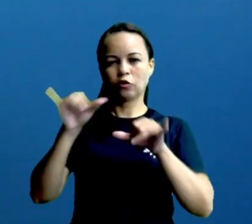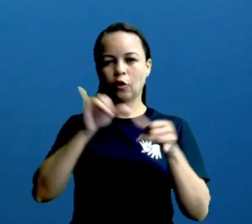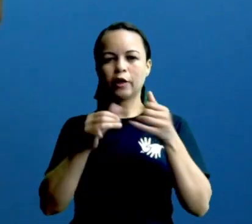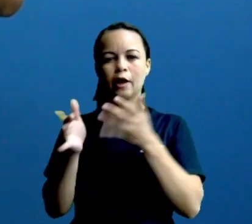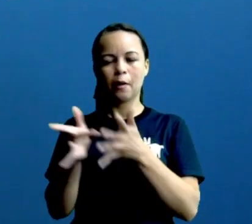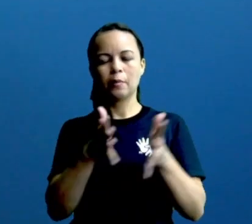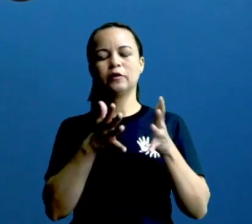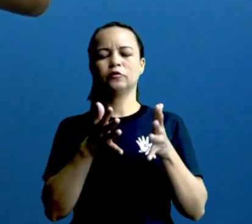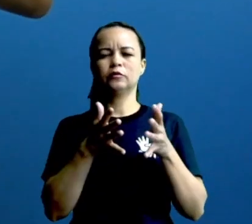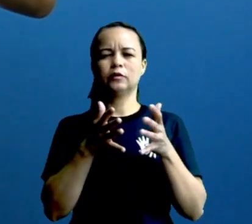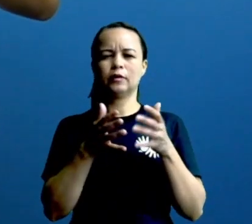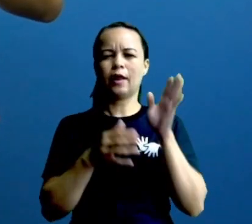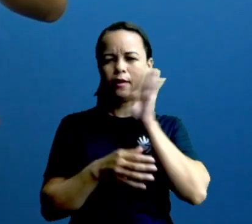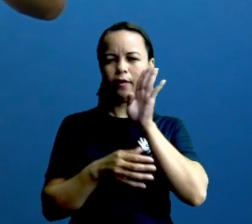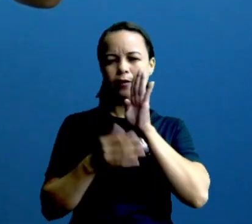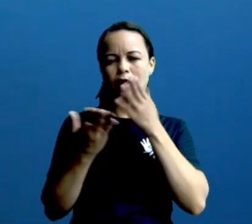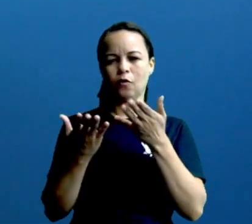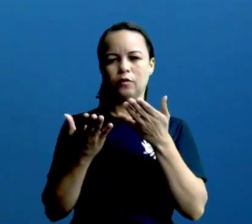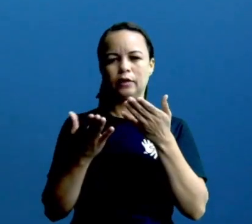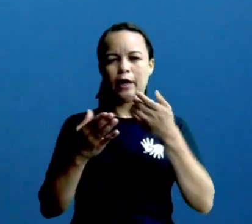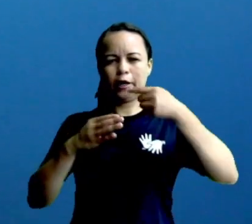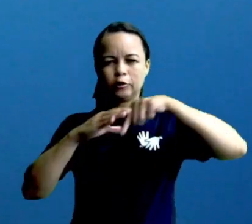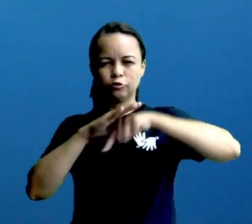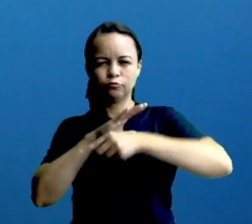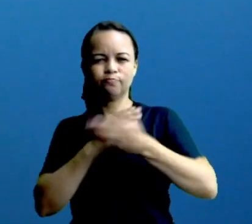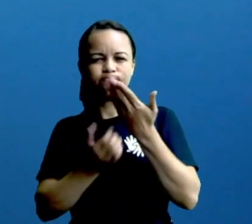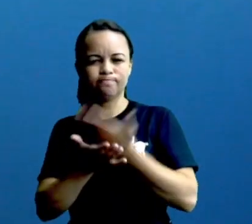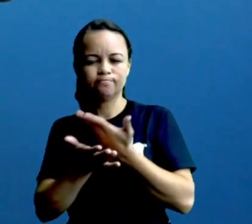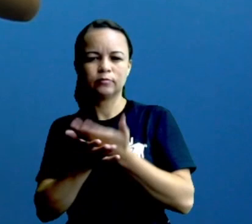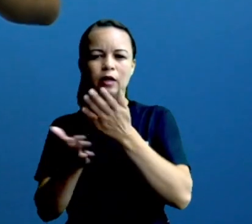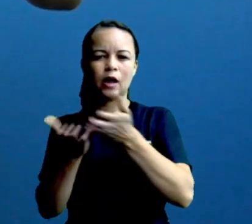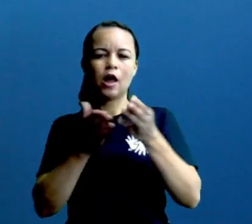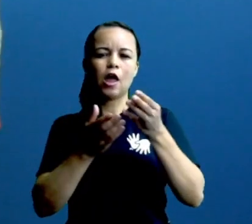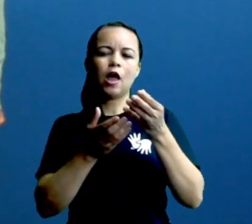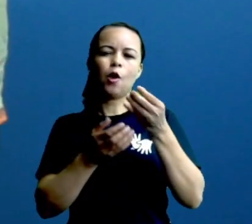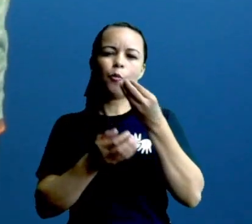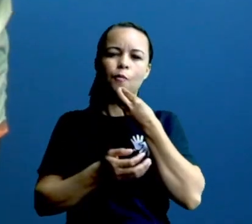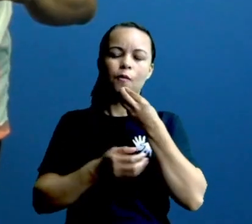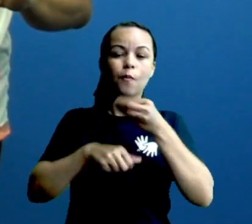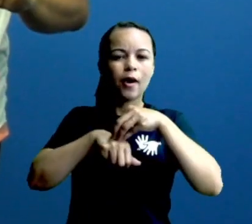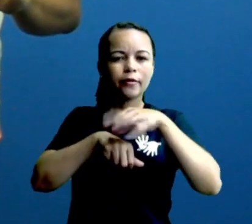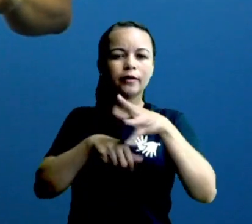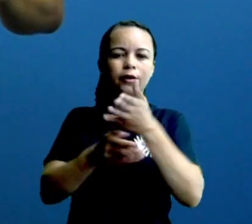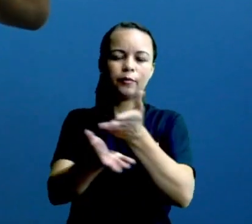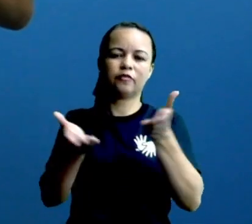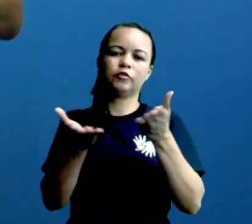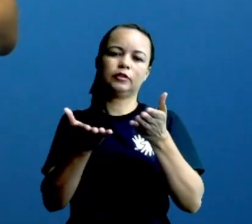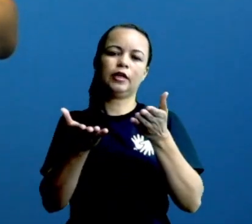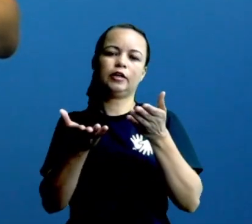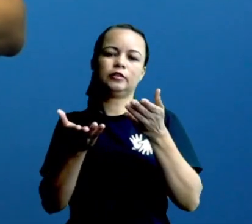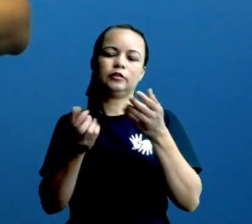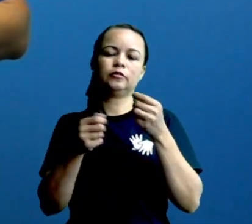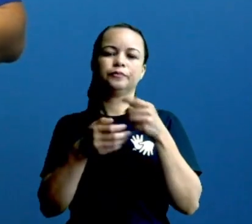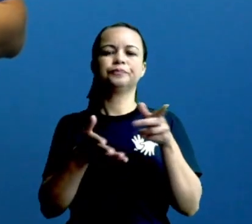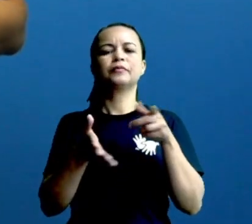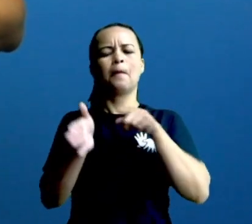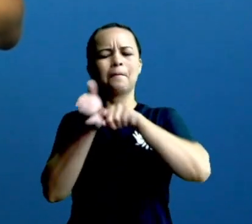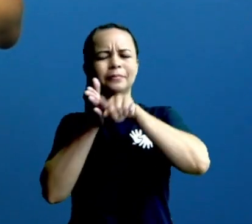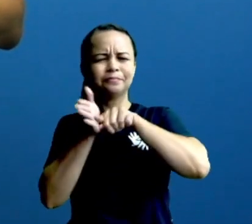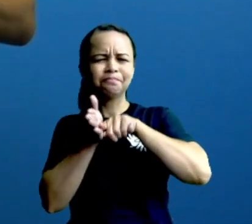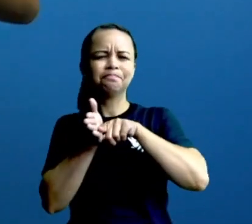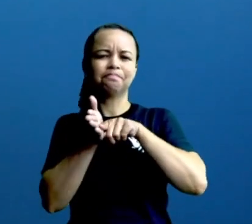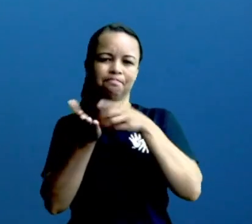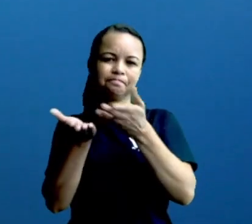mais fofa. Quer aprofundar sobre isso? É uma dica que eu dou para você. Eu convido a você, eu faço aqui um ultimato. Quer saber mais sobre isso?